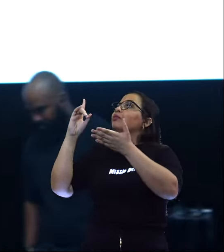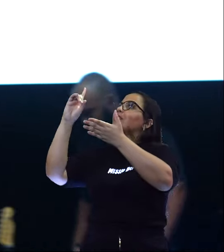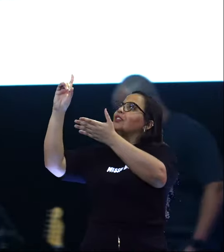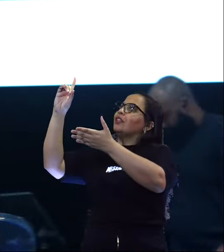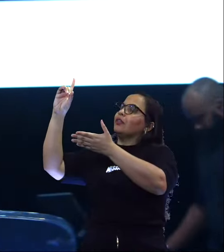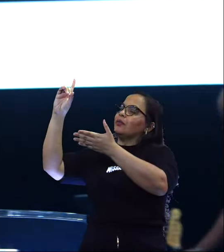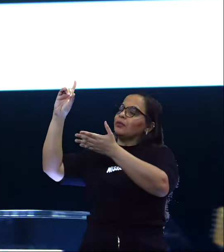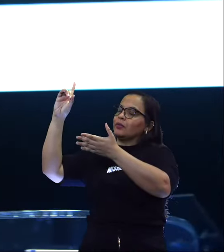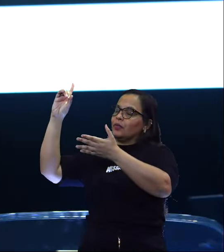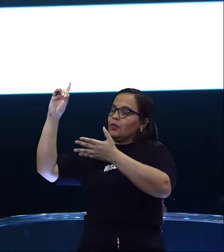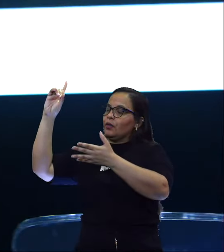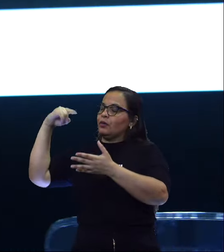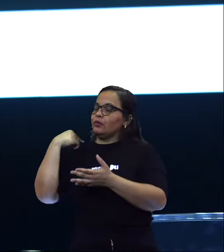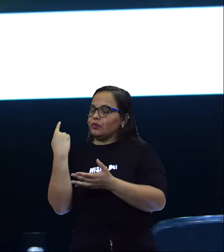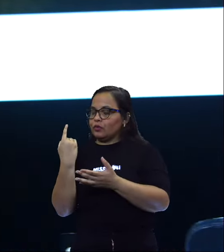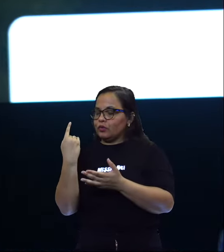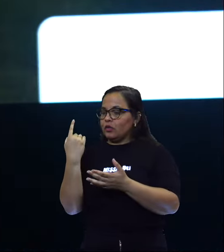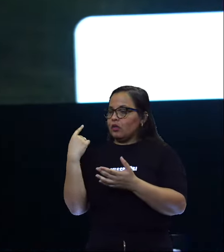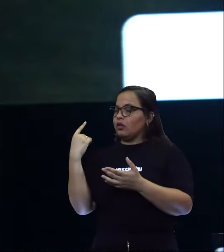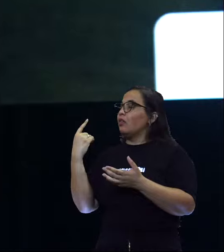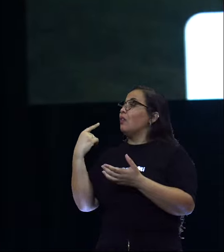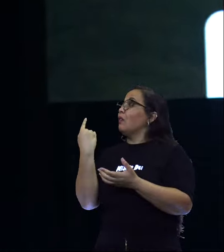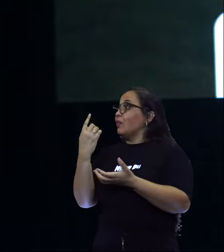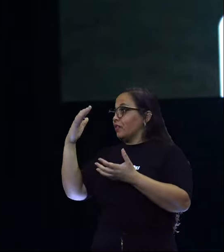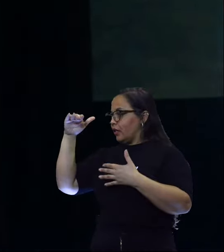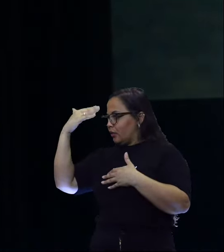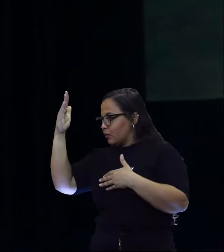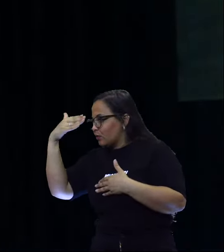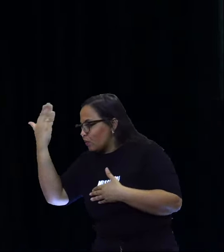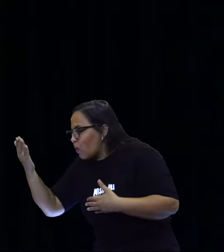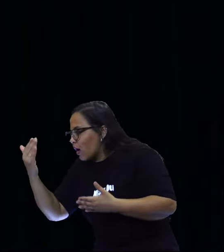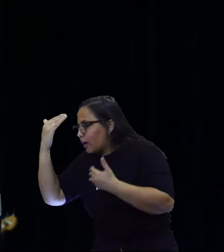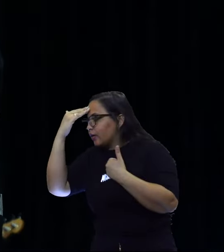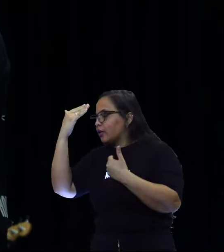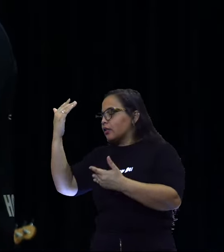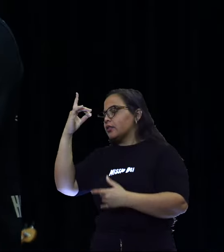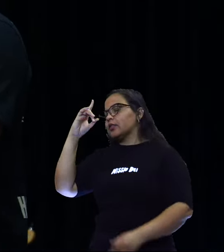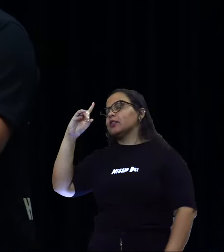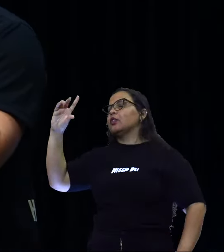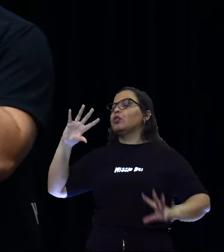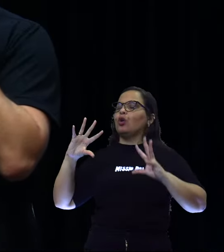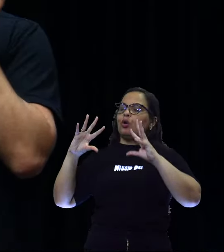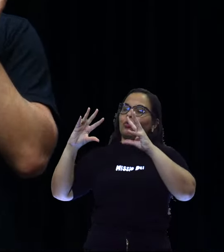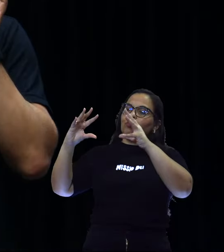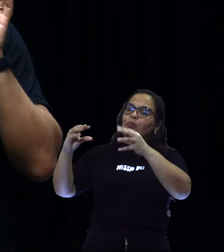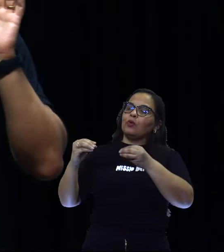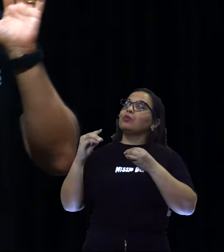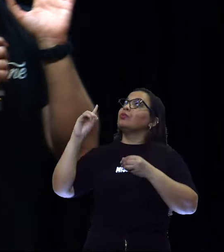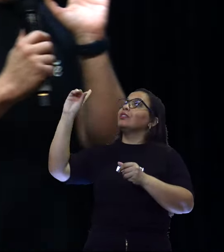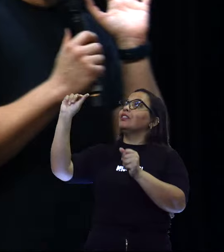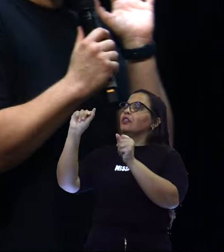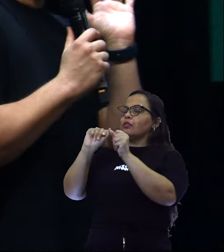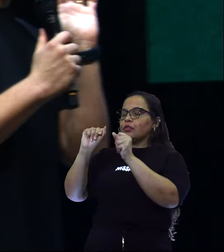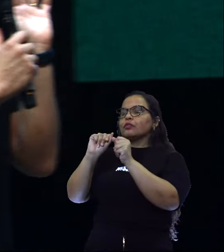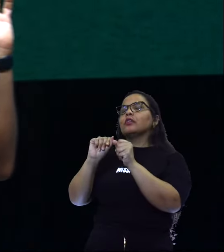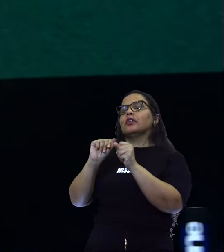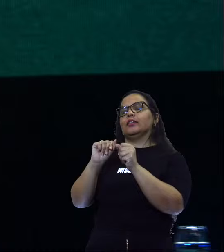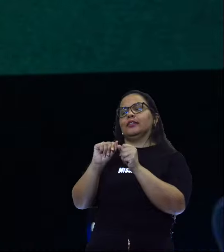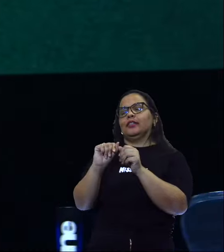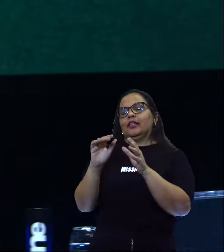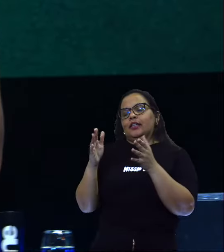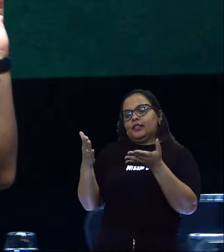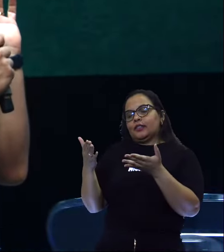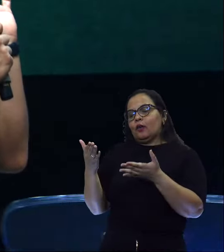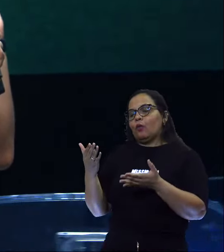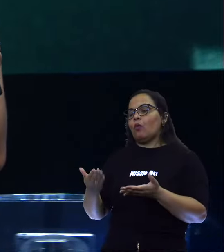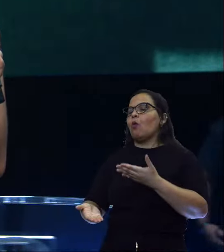honra, tem a ver com gratidão. E Deus falou com você hoje nessa mensagem: falou, Senhor, hoje eu quero honrar o passado, honrar aquilo que eu